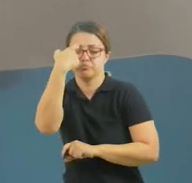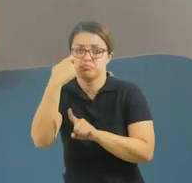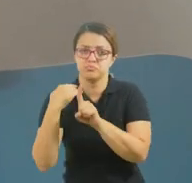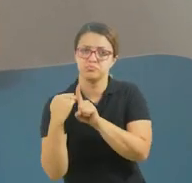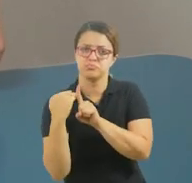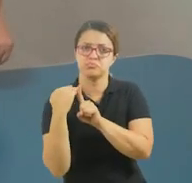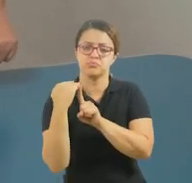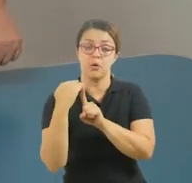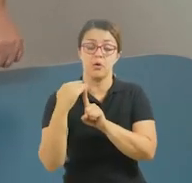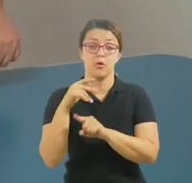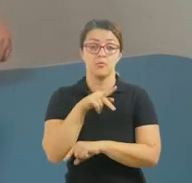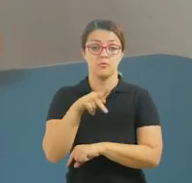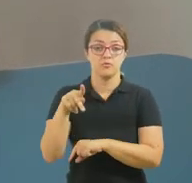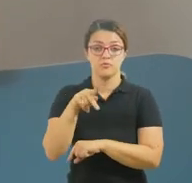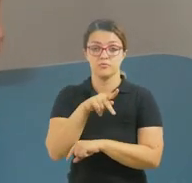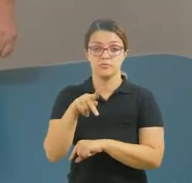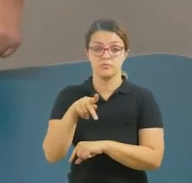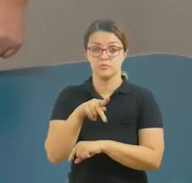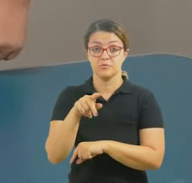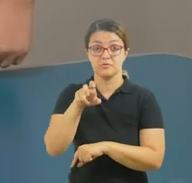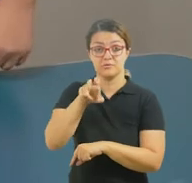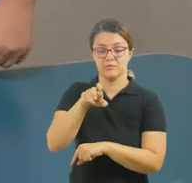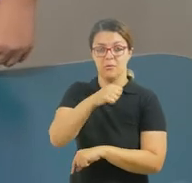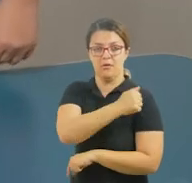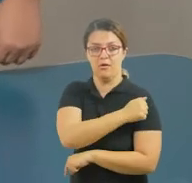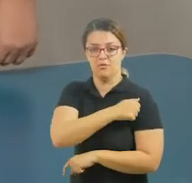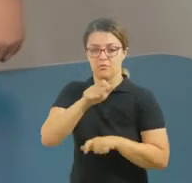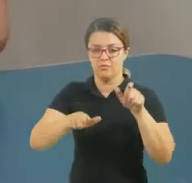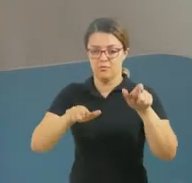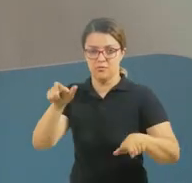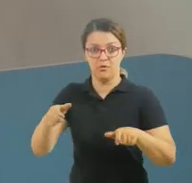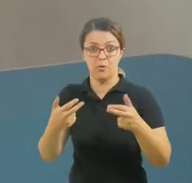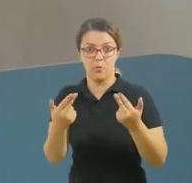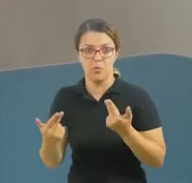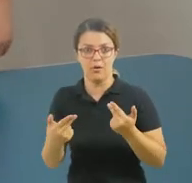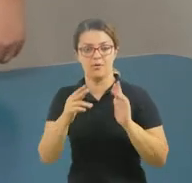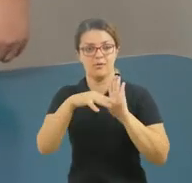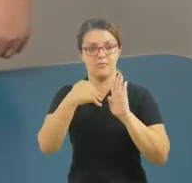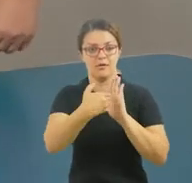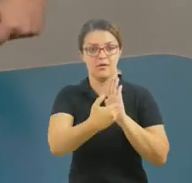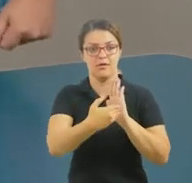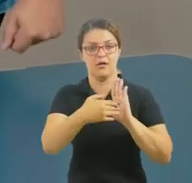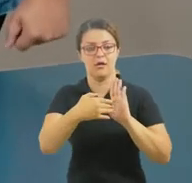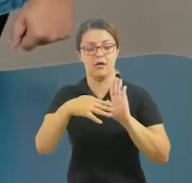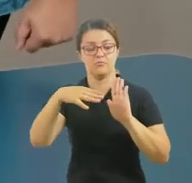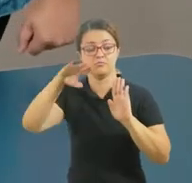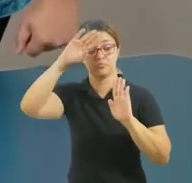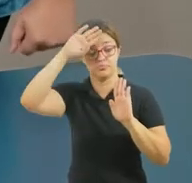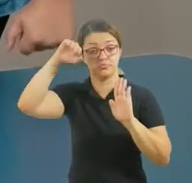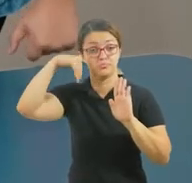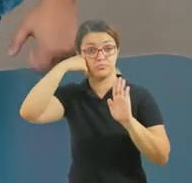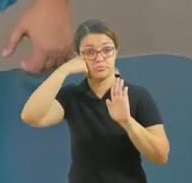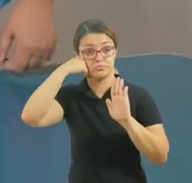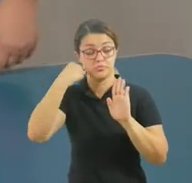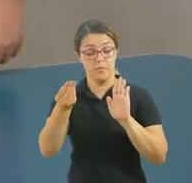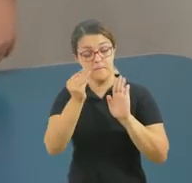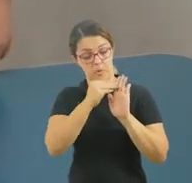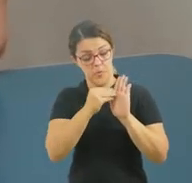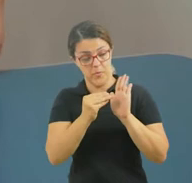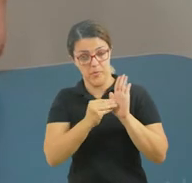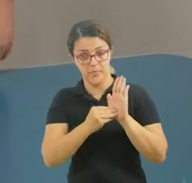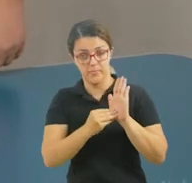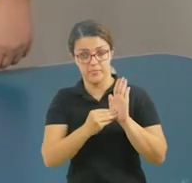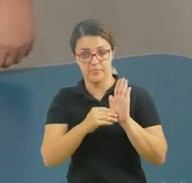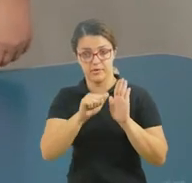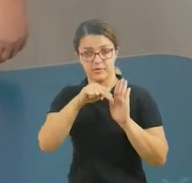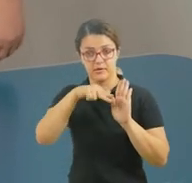alunos conforme tabela ao lado. Então, aqui está o nome dos alunos e as temperaturas que o professor mediu. Temos